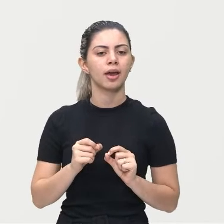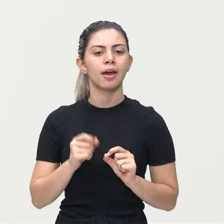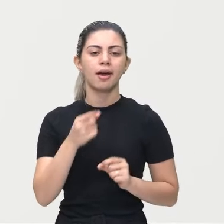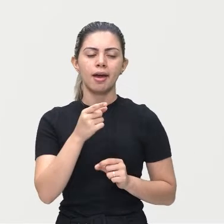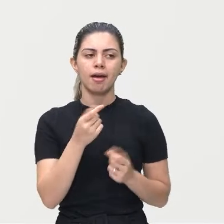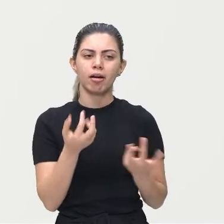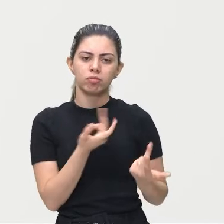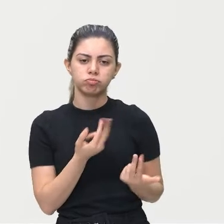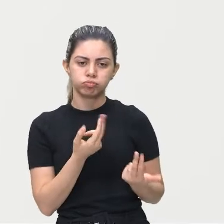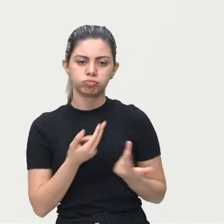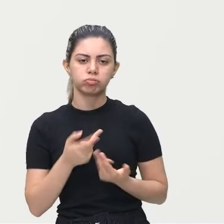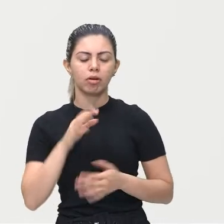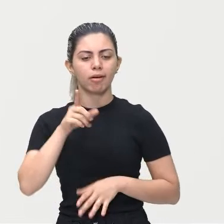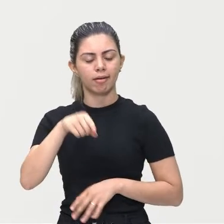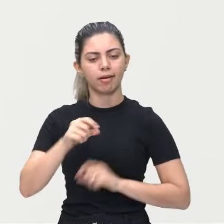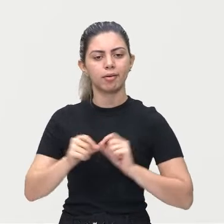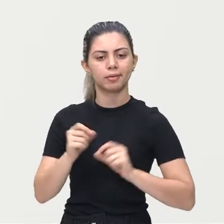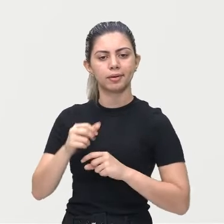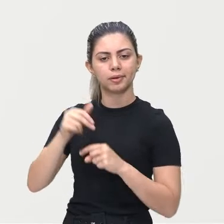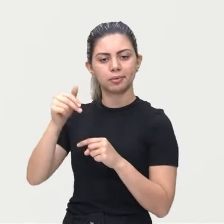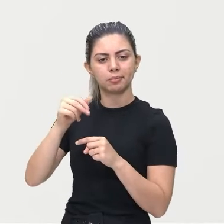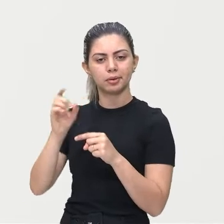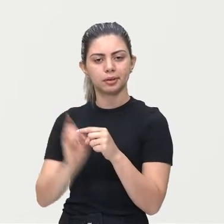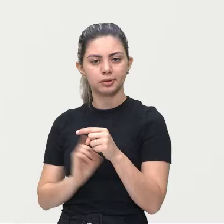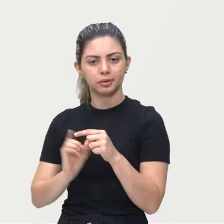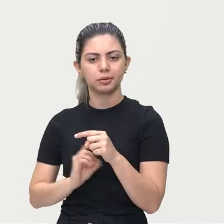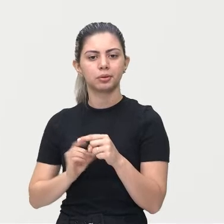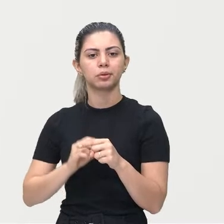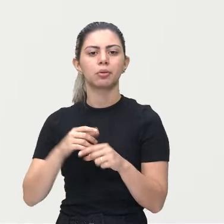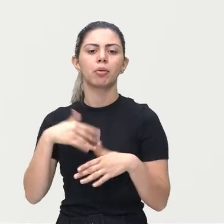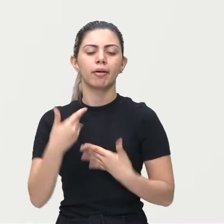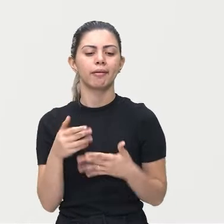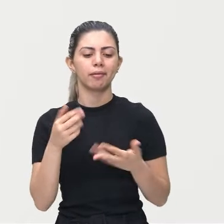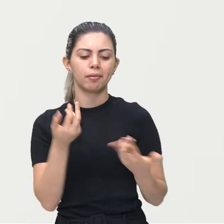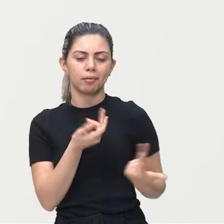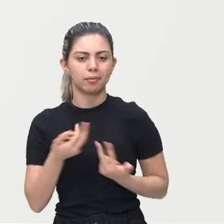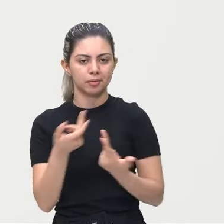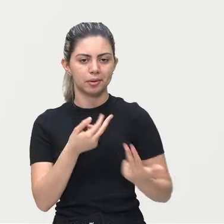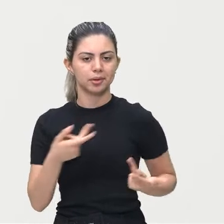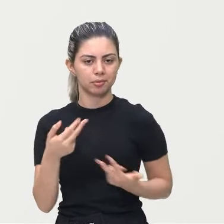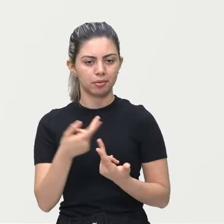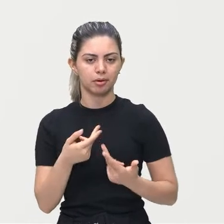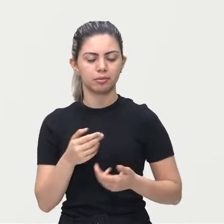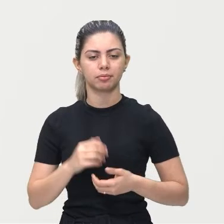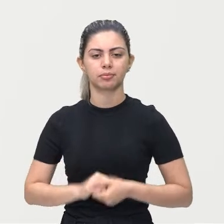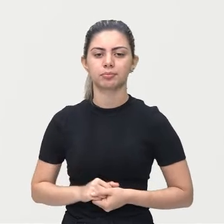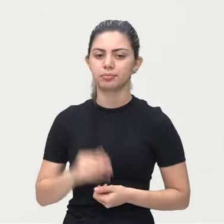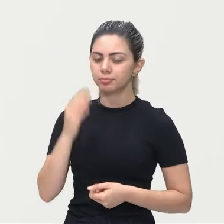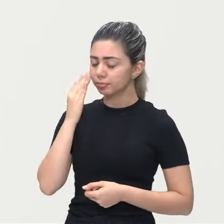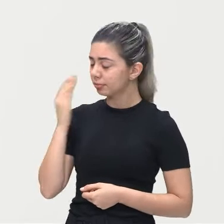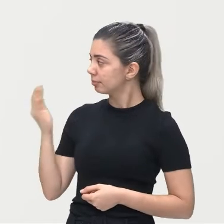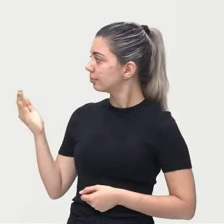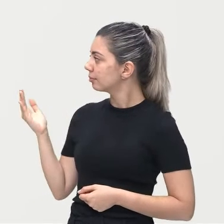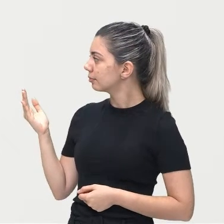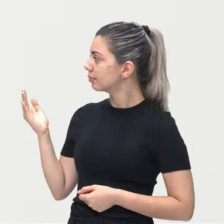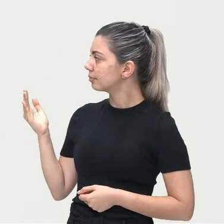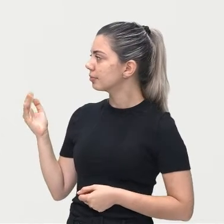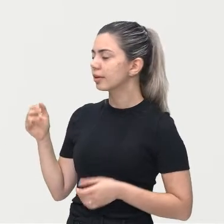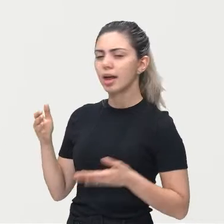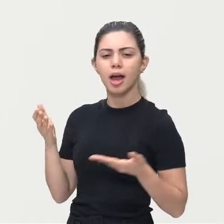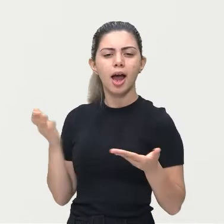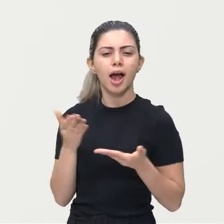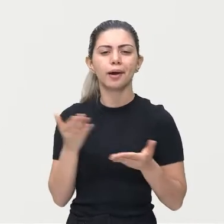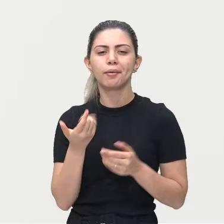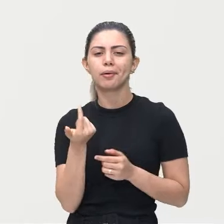medida, e é uma fração que nós chamamos de equivalente. E olha para onde eu levei, beleza? Agora vamos tratar